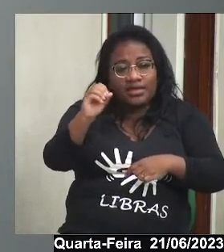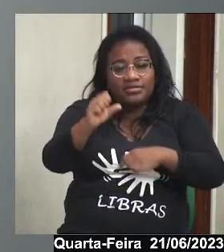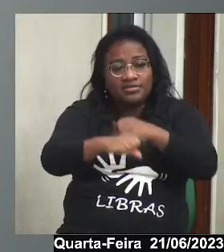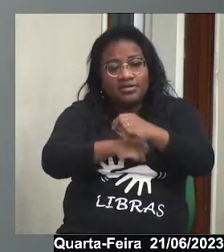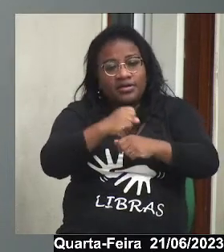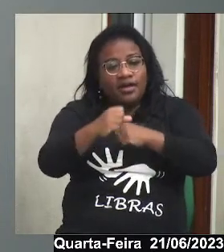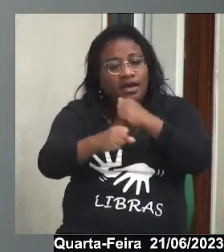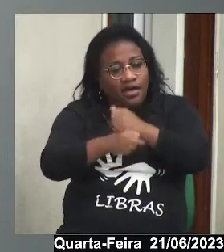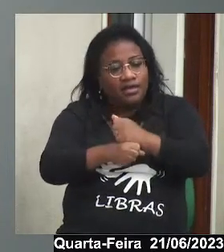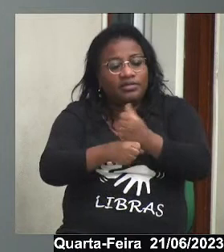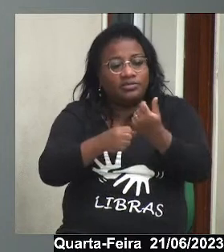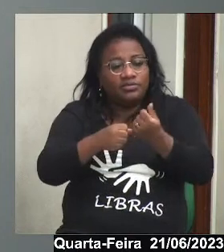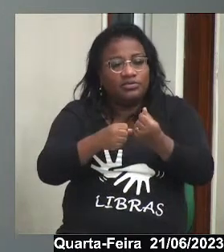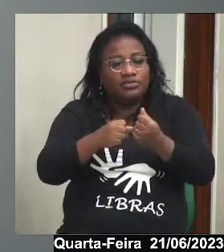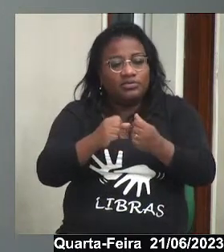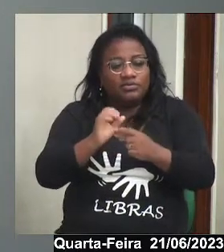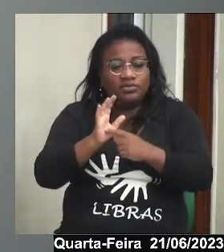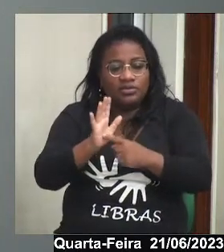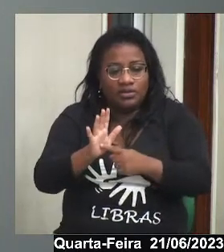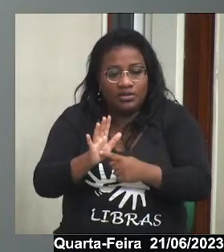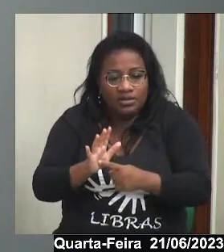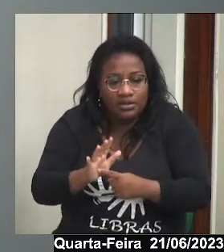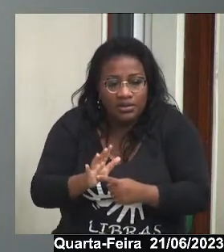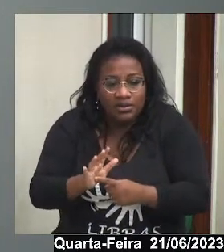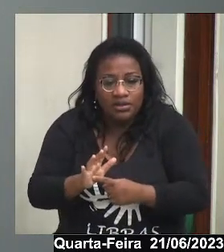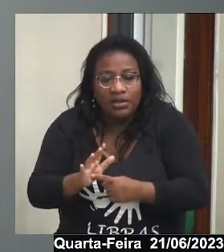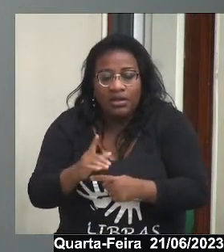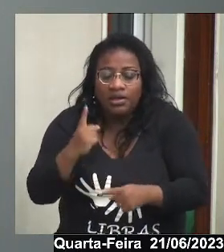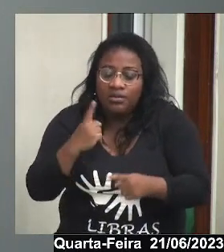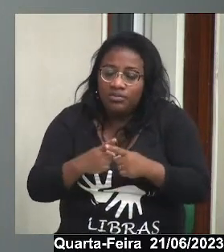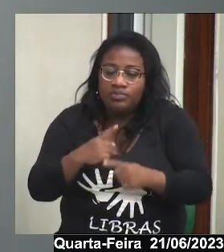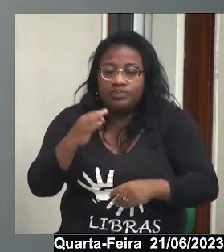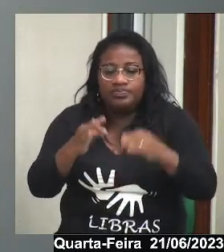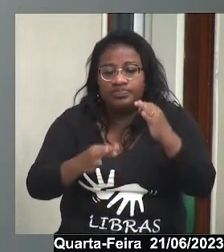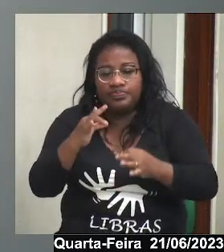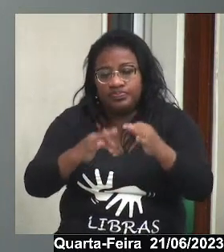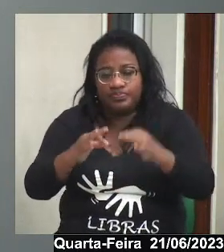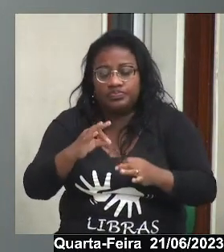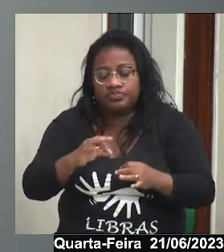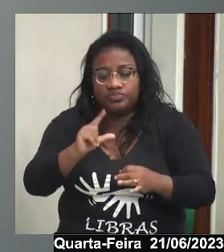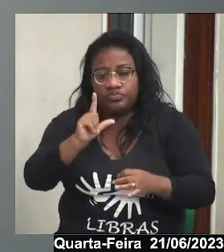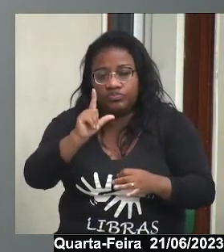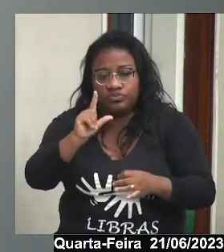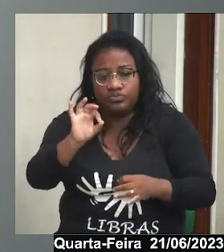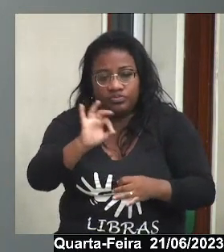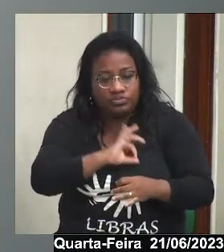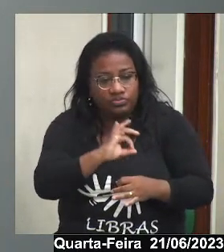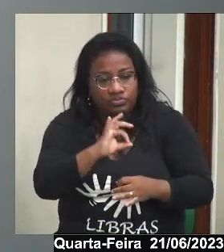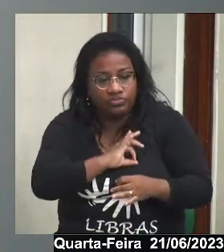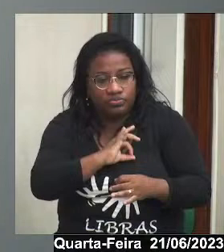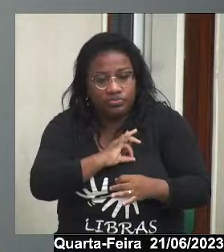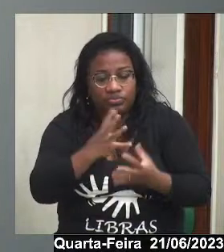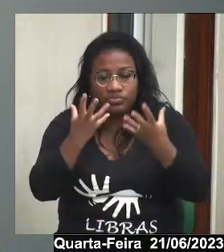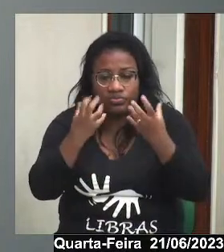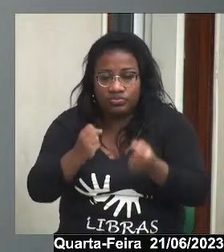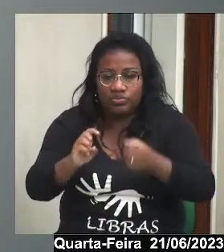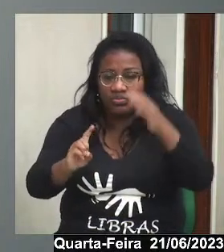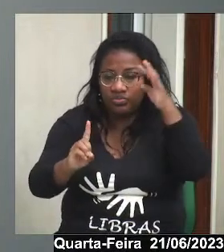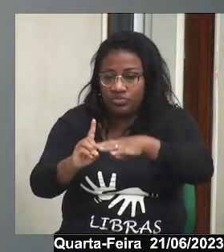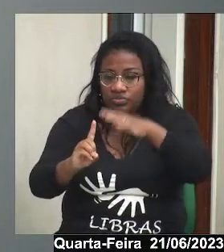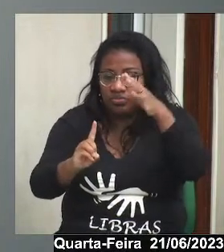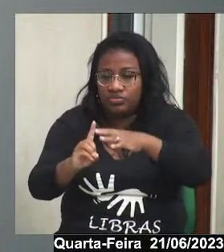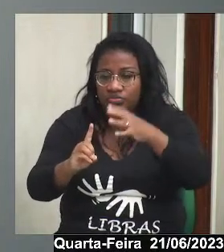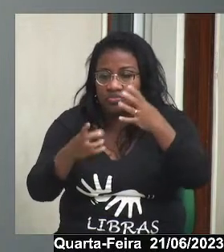como essa. E eu acho que nada mais justo, né? Os GCMs estão dando a vida por nós nas ruas, receberem uma homenagem como